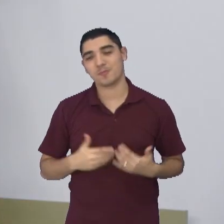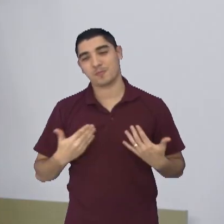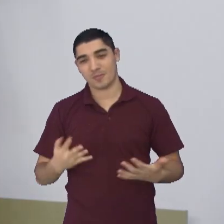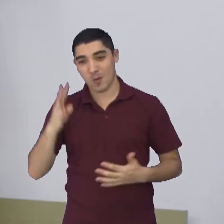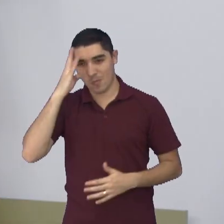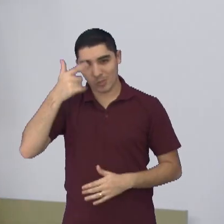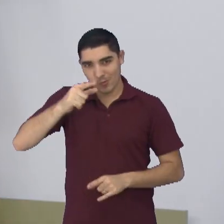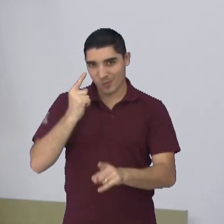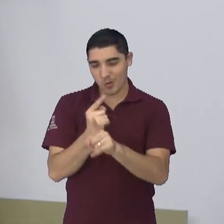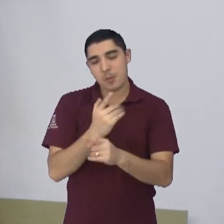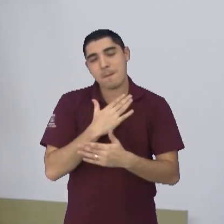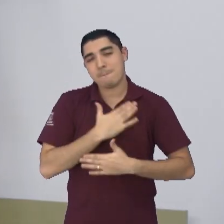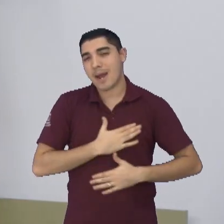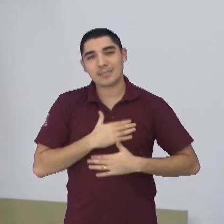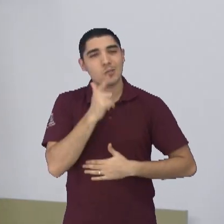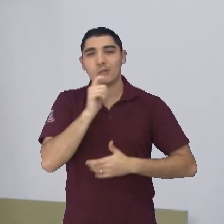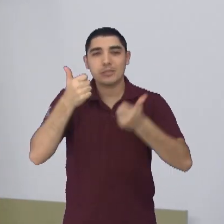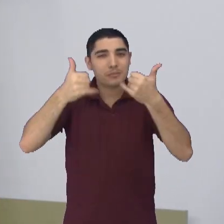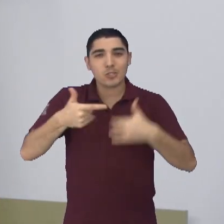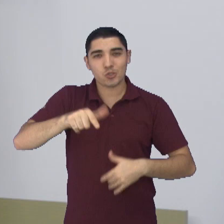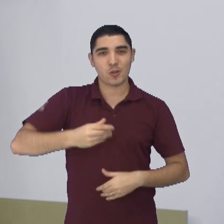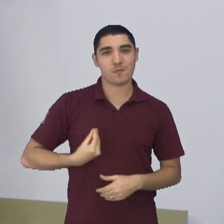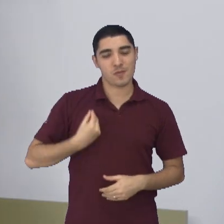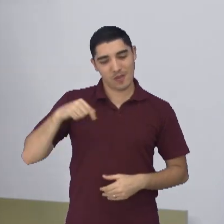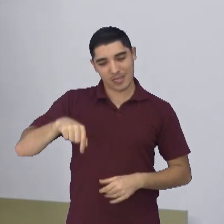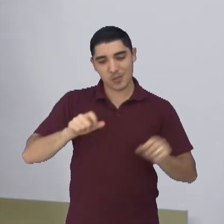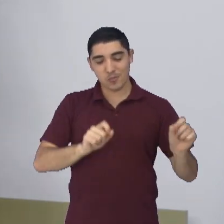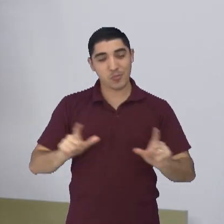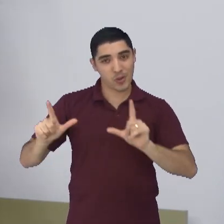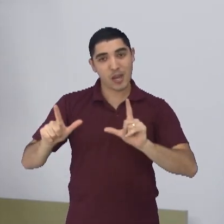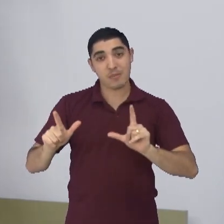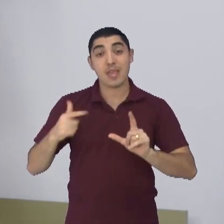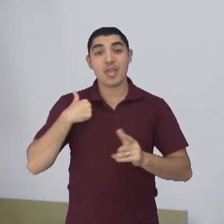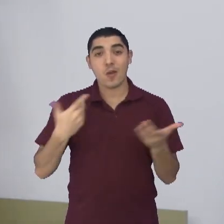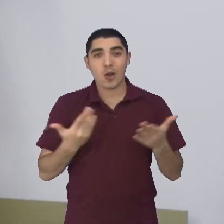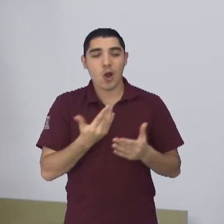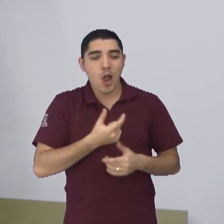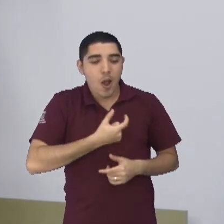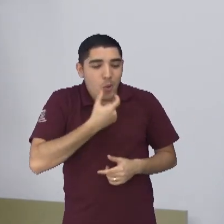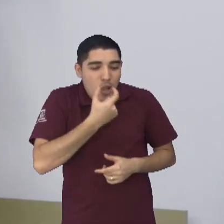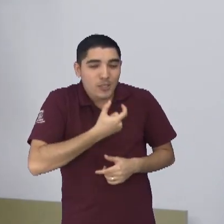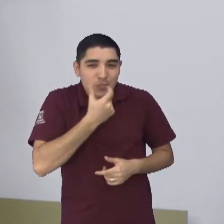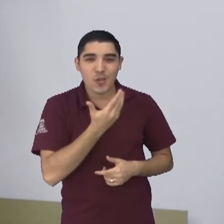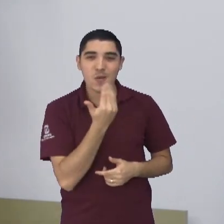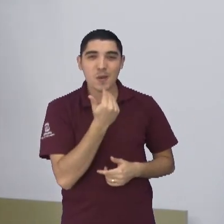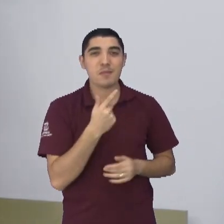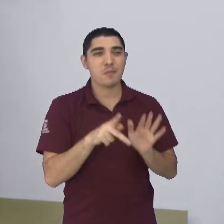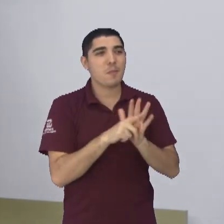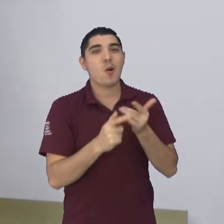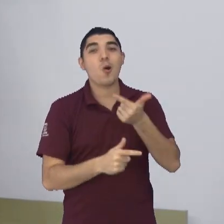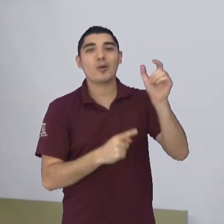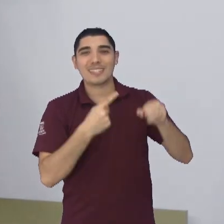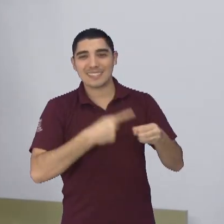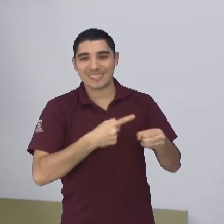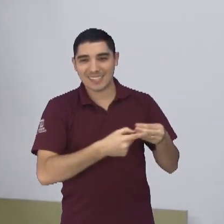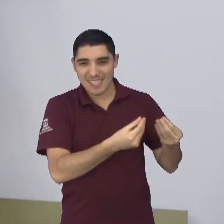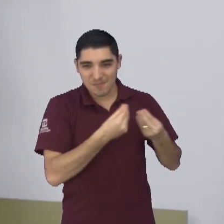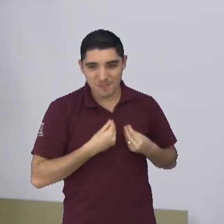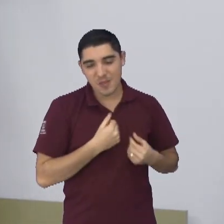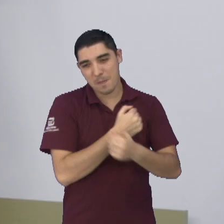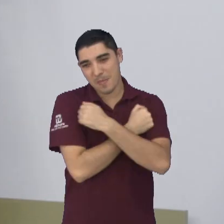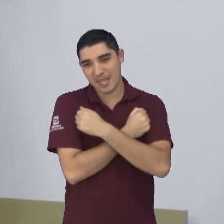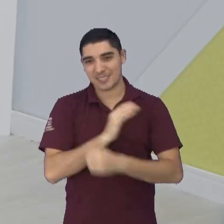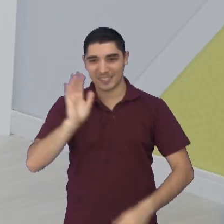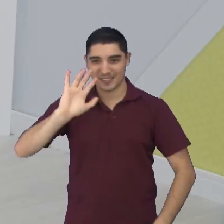Foi um prazer inenarrável estar em mais uma Hora do Esporte. Vou comer a minha bolachinha que veio da outra cidade lá. Um abraço. É isso,